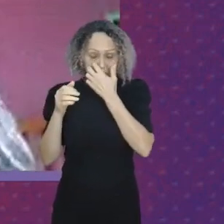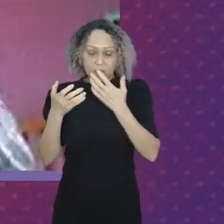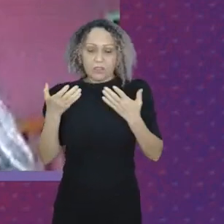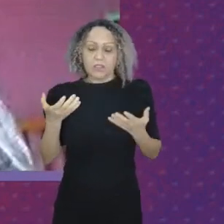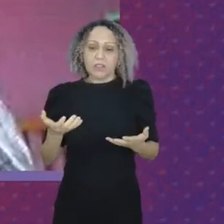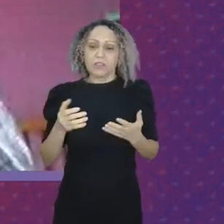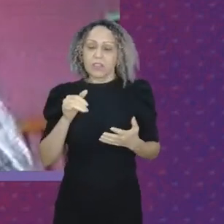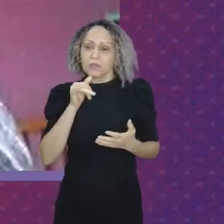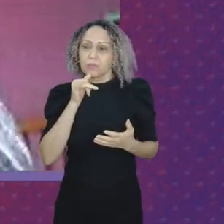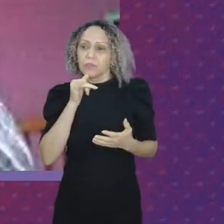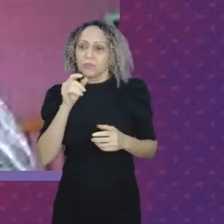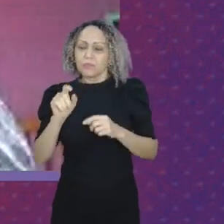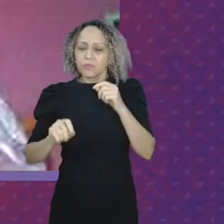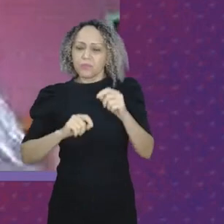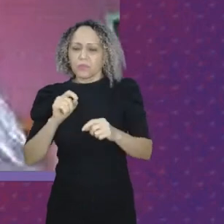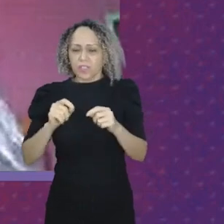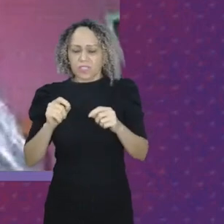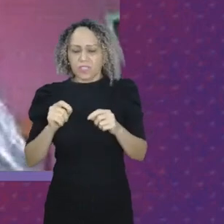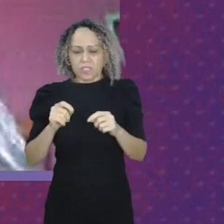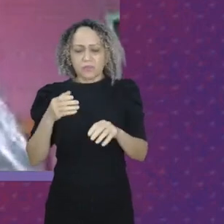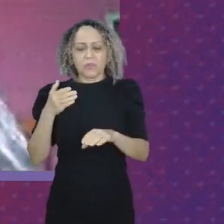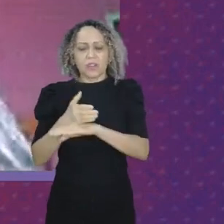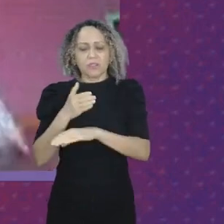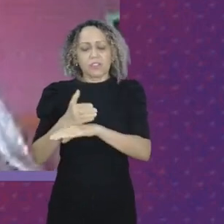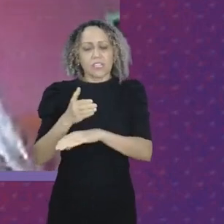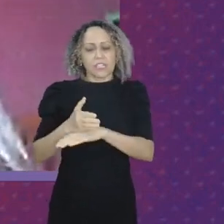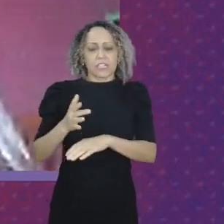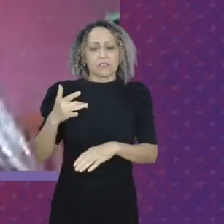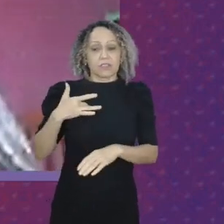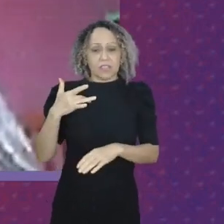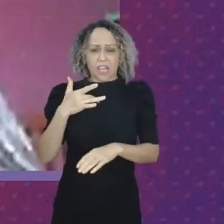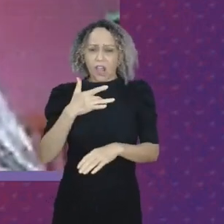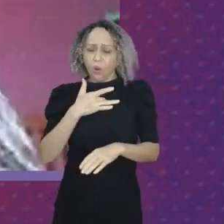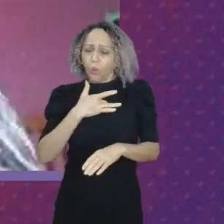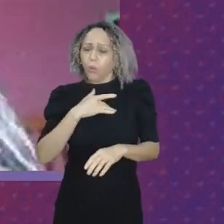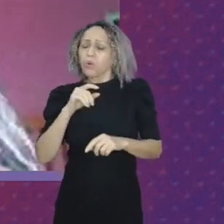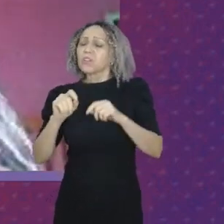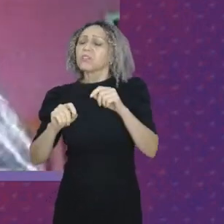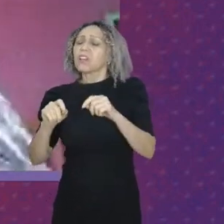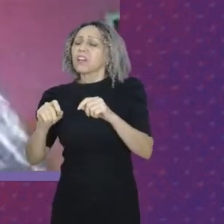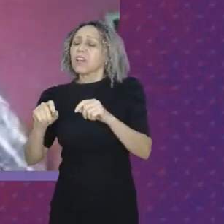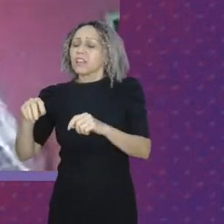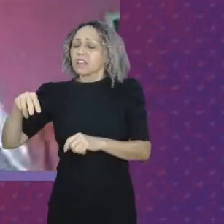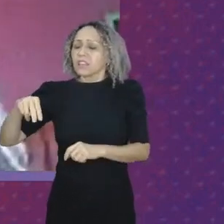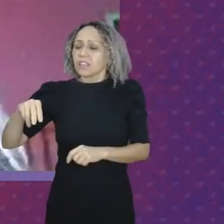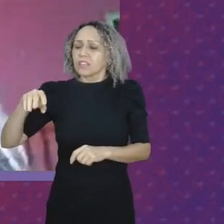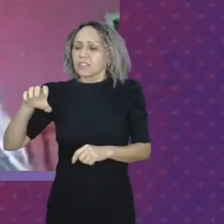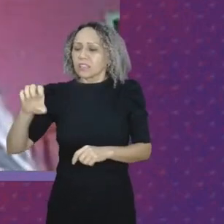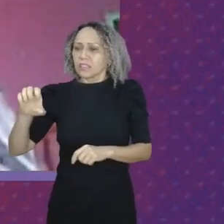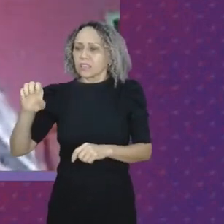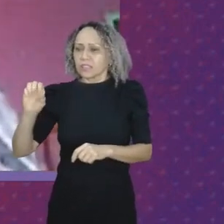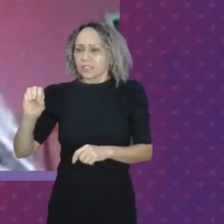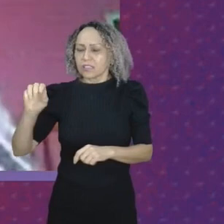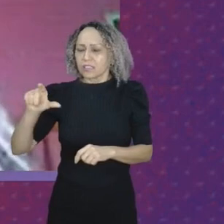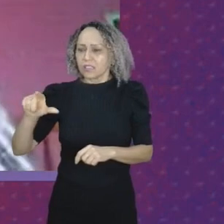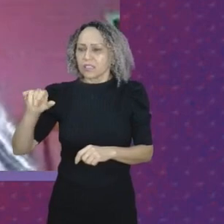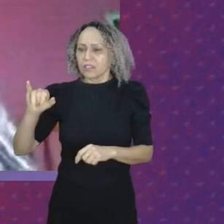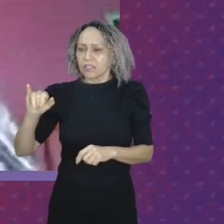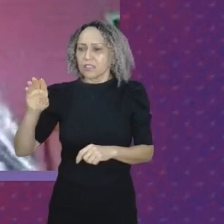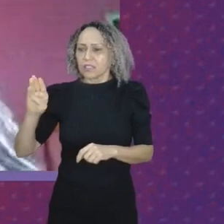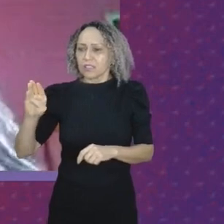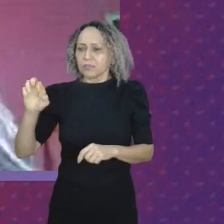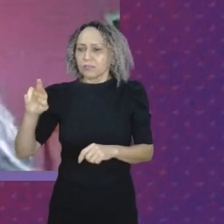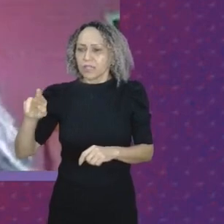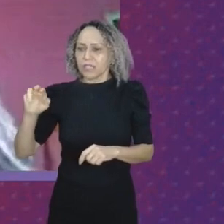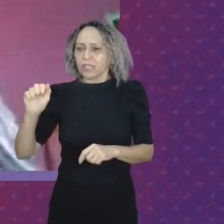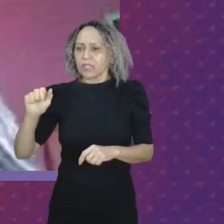ser disponibilizado pelo Estado, pelo mercado, né? Não precisa ser disponibilizado necessariamente pelo Estado. Ou